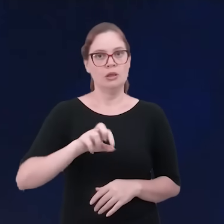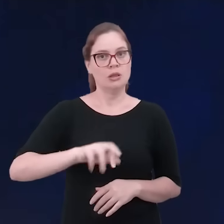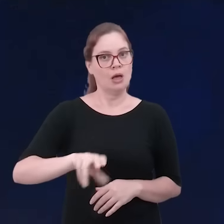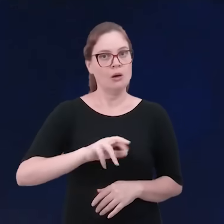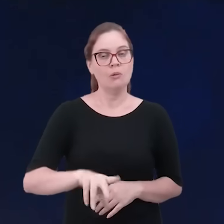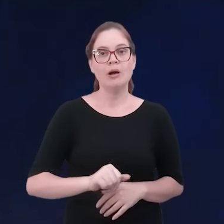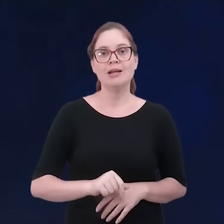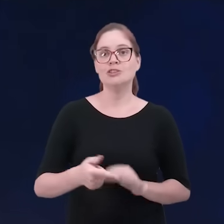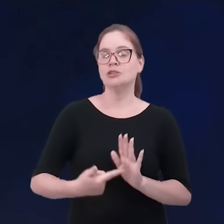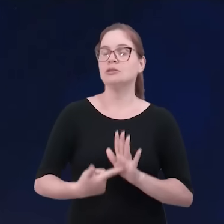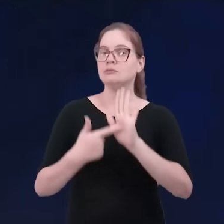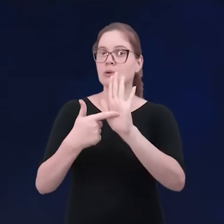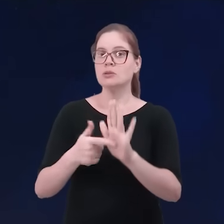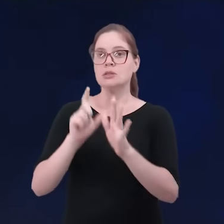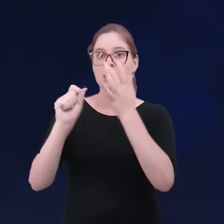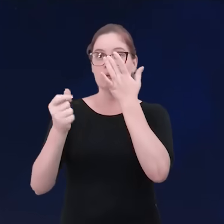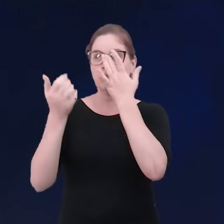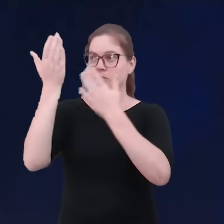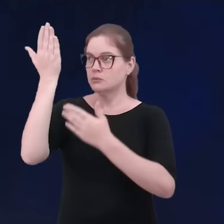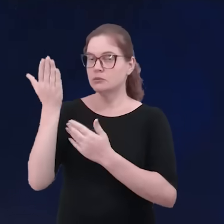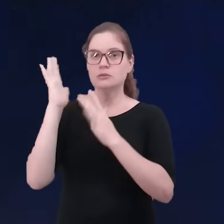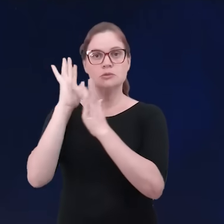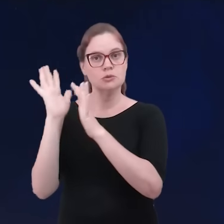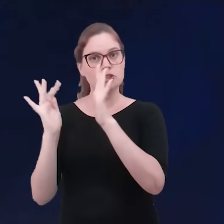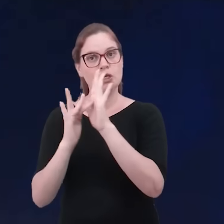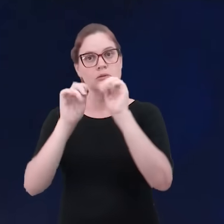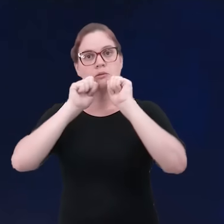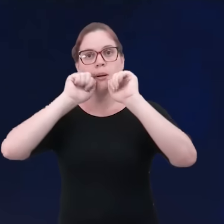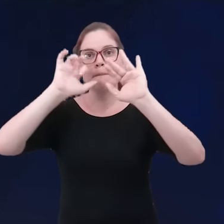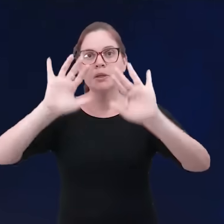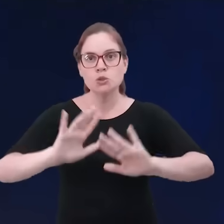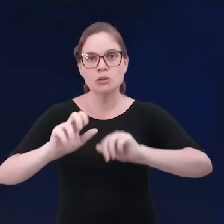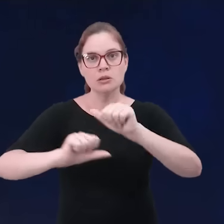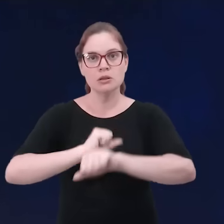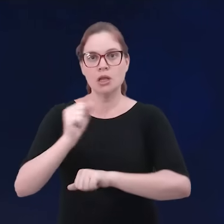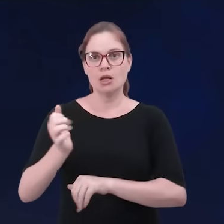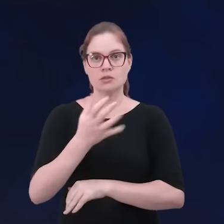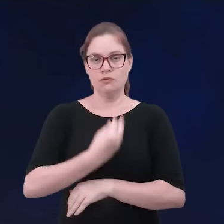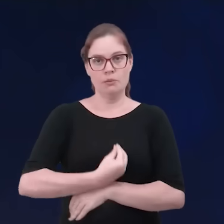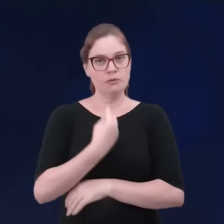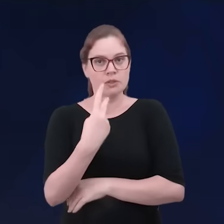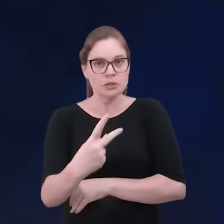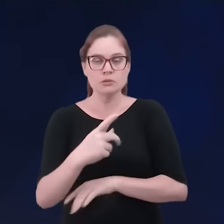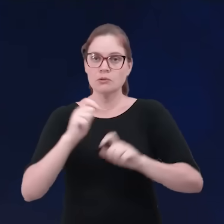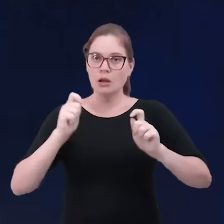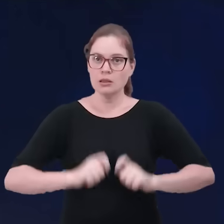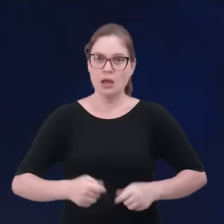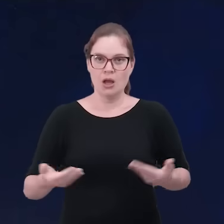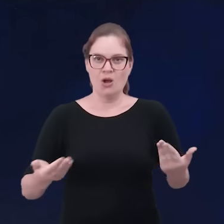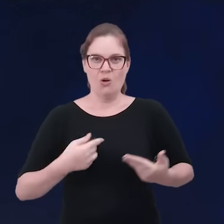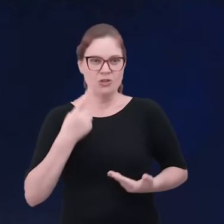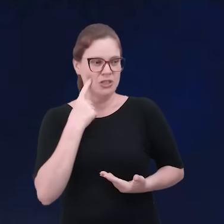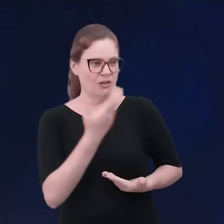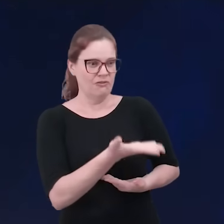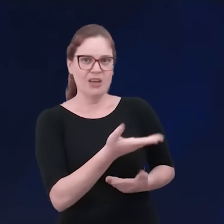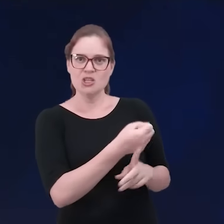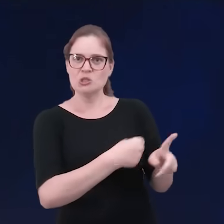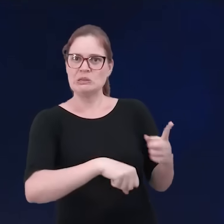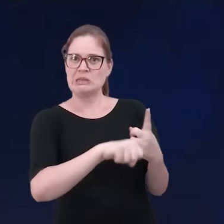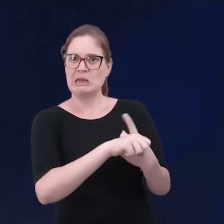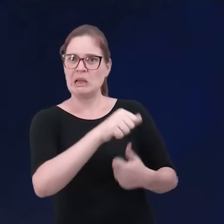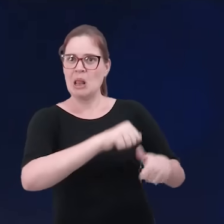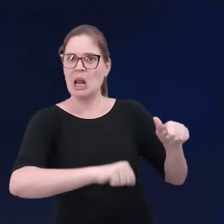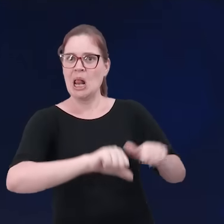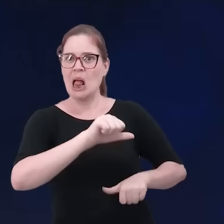de um Jesus que transforma a vida do homem. O homem dos nossos dias, ele secou. Suas